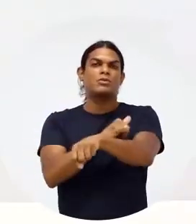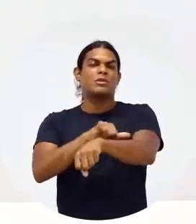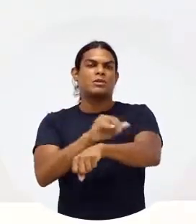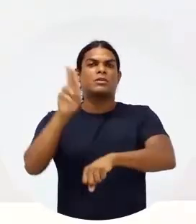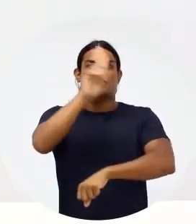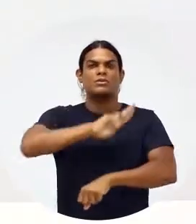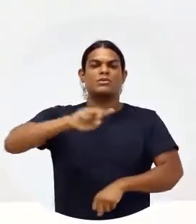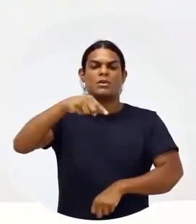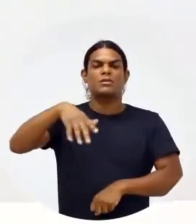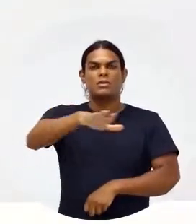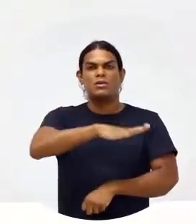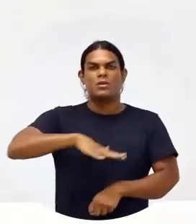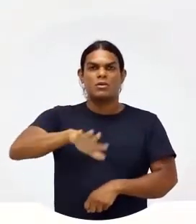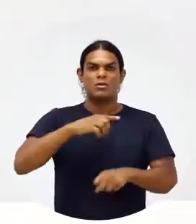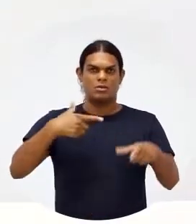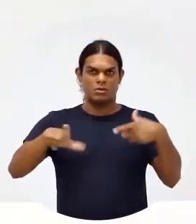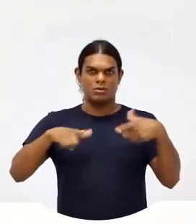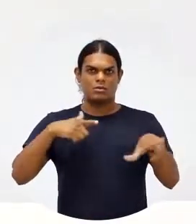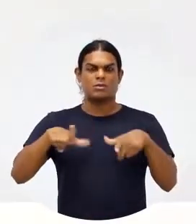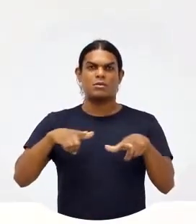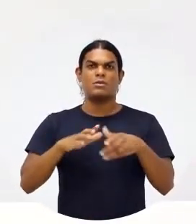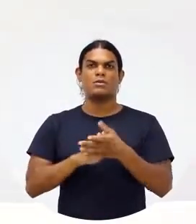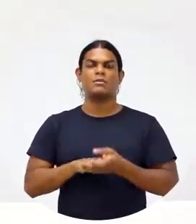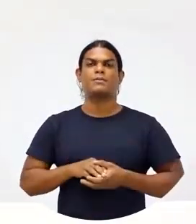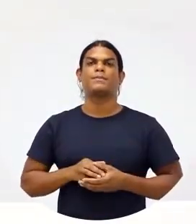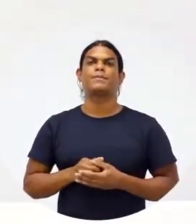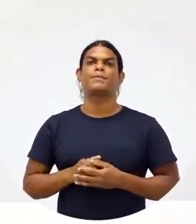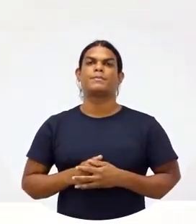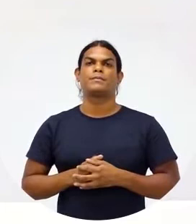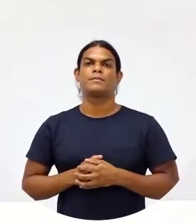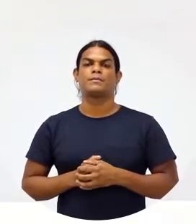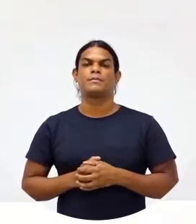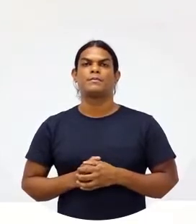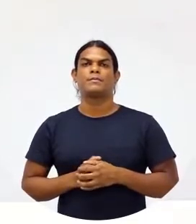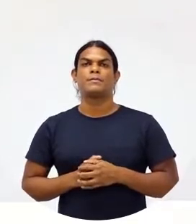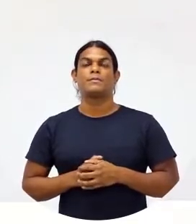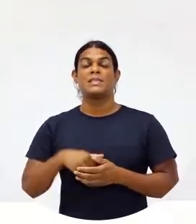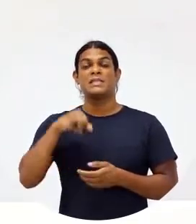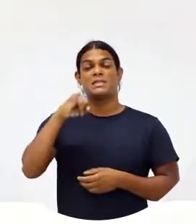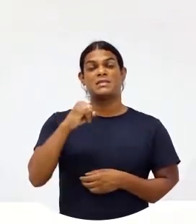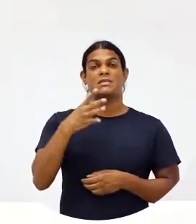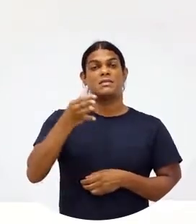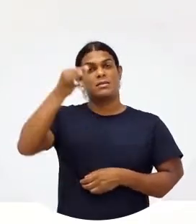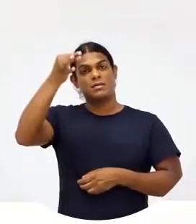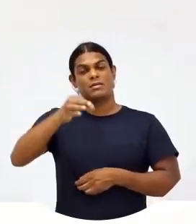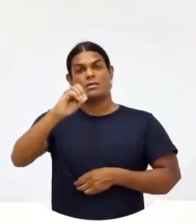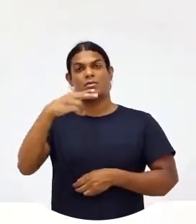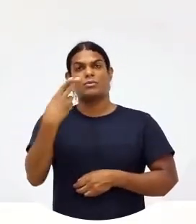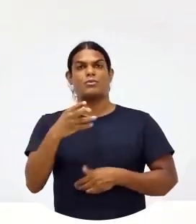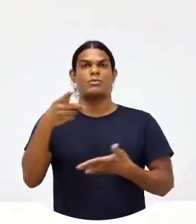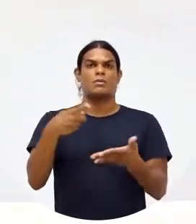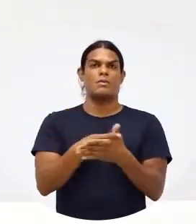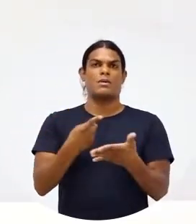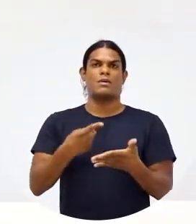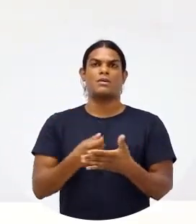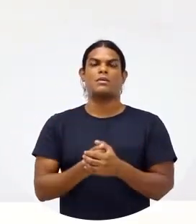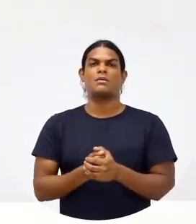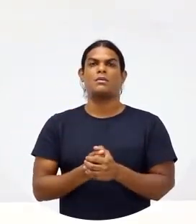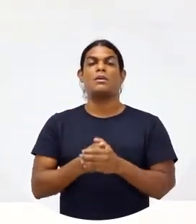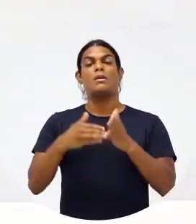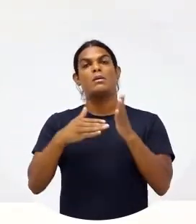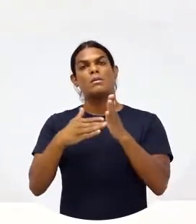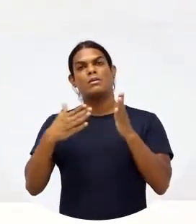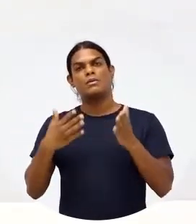elas realmente estão sendo eficazes, se estão surtindo o efeito desejado. Por fim,